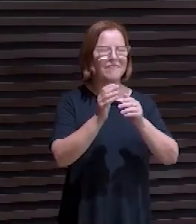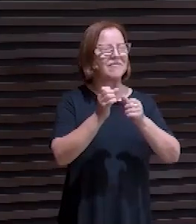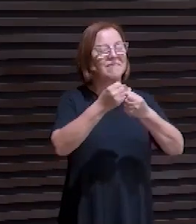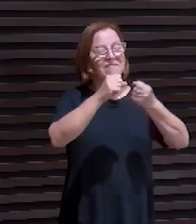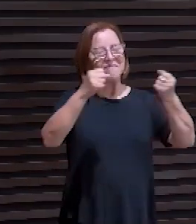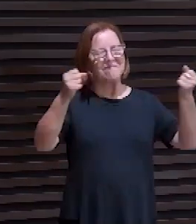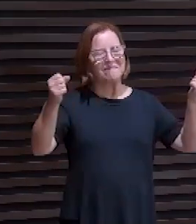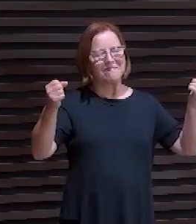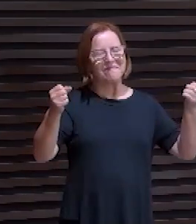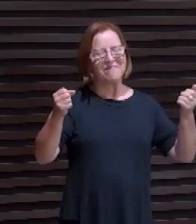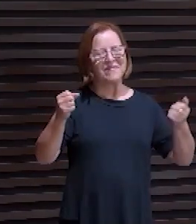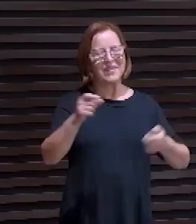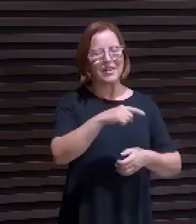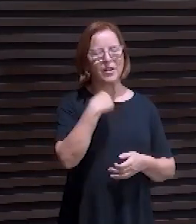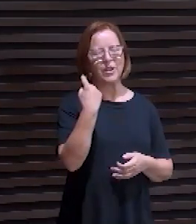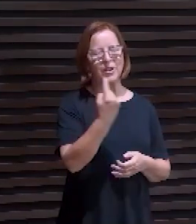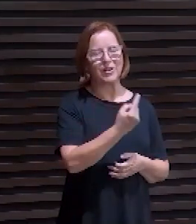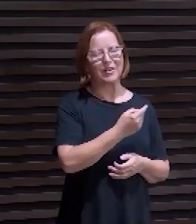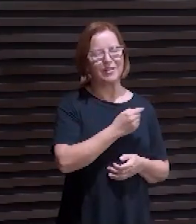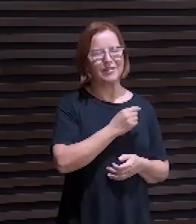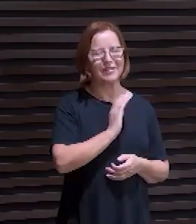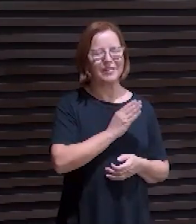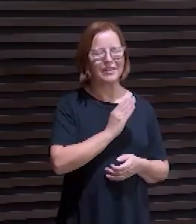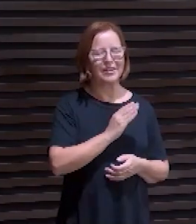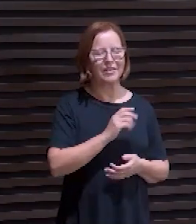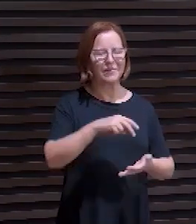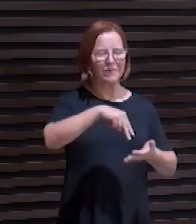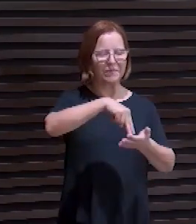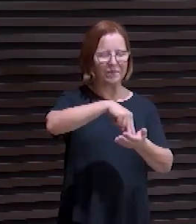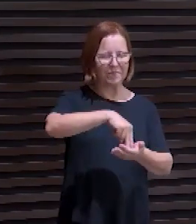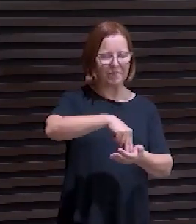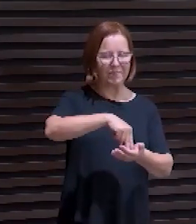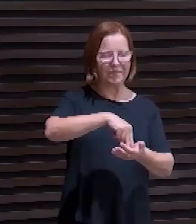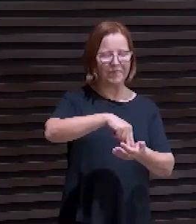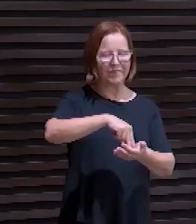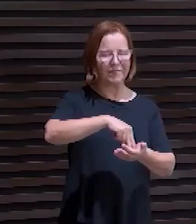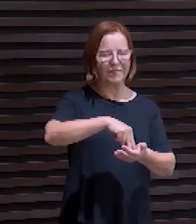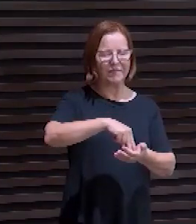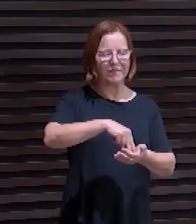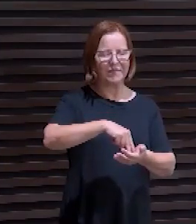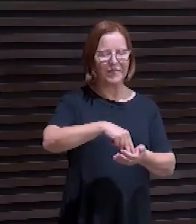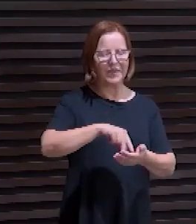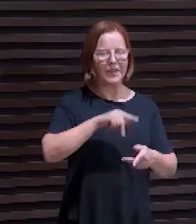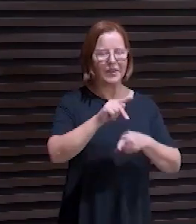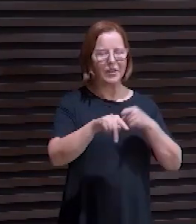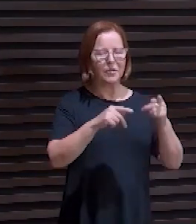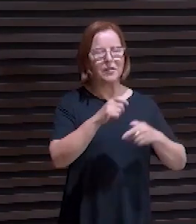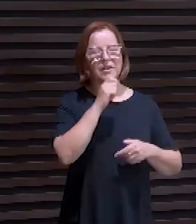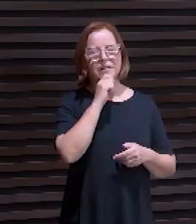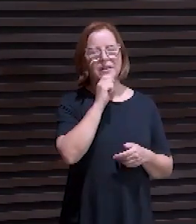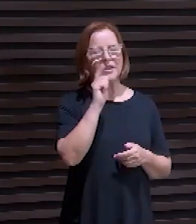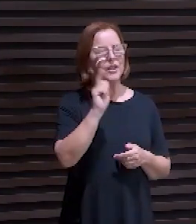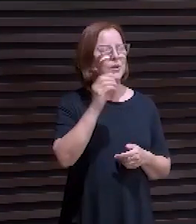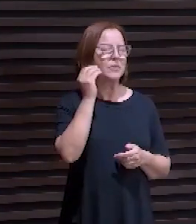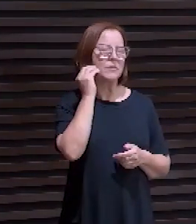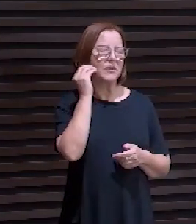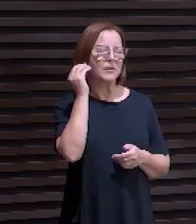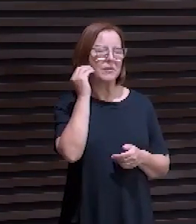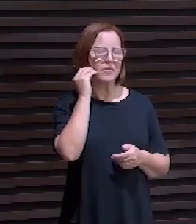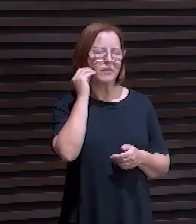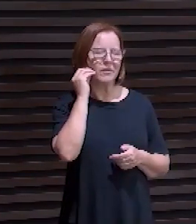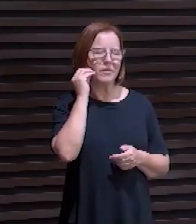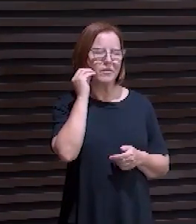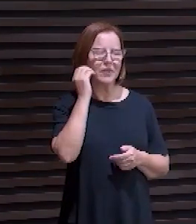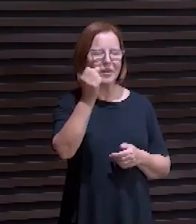e os nossos corações sejam edificados e aqueles que ainda não experimentaram